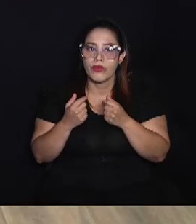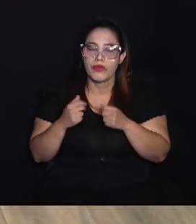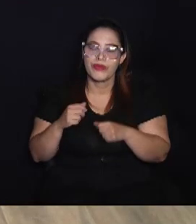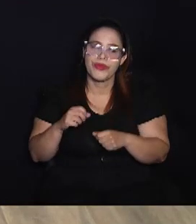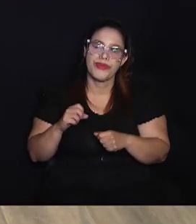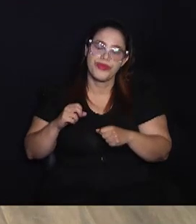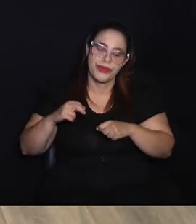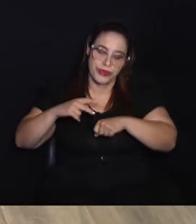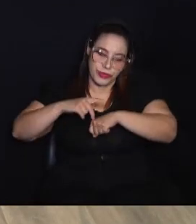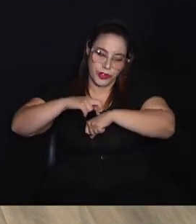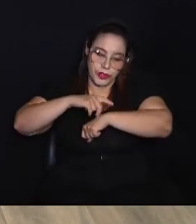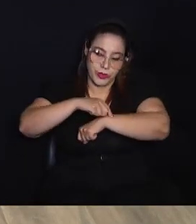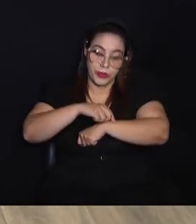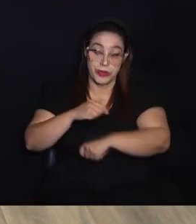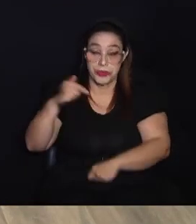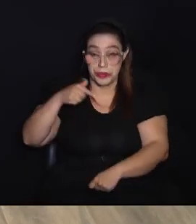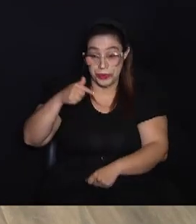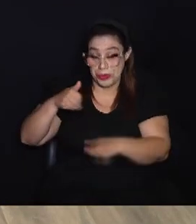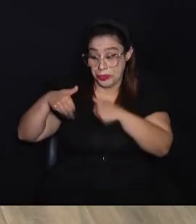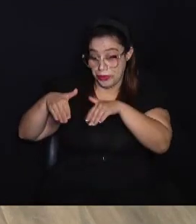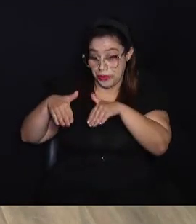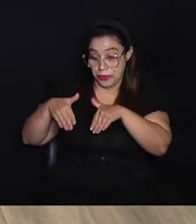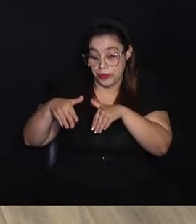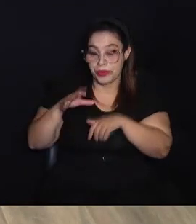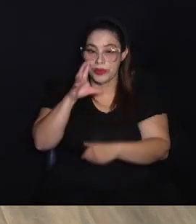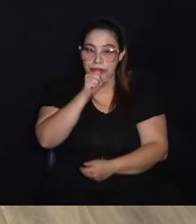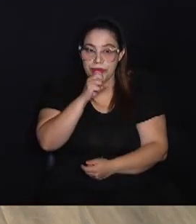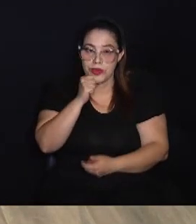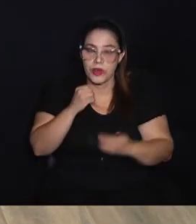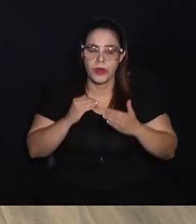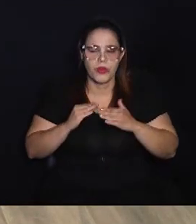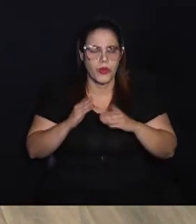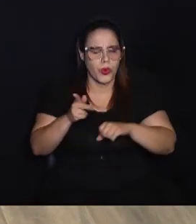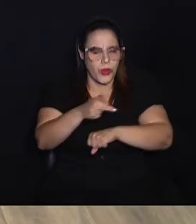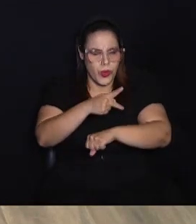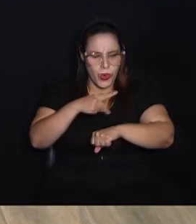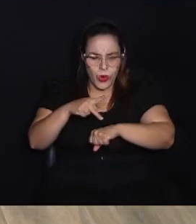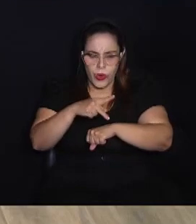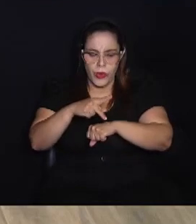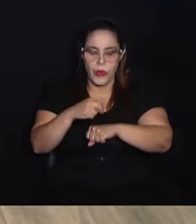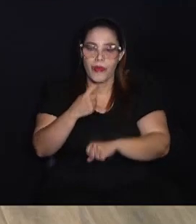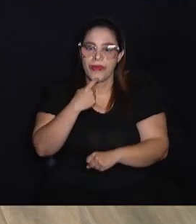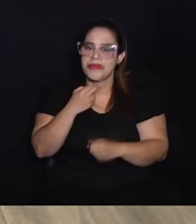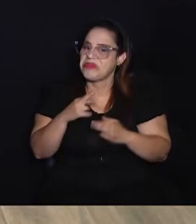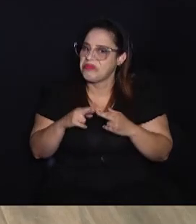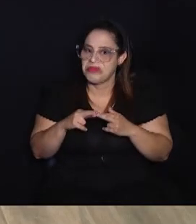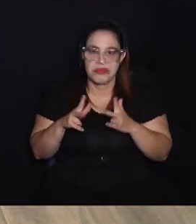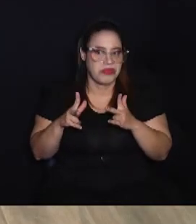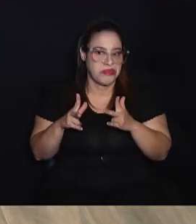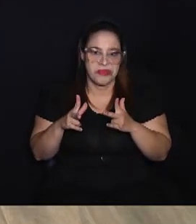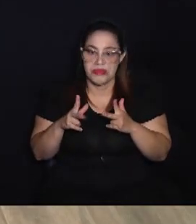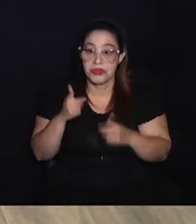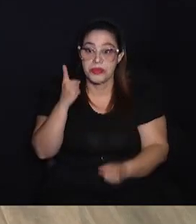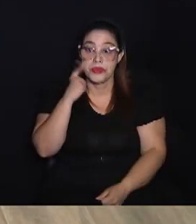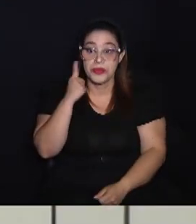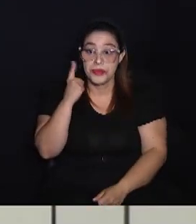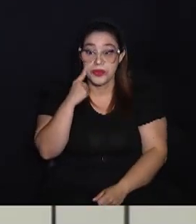7 de setembro, que aconteceu no último sábado por todo o país, e em Campinas não foi diferente. Olha